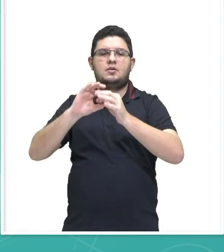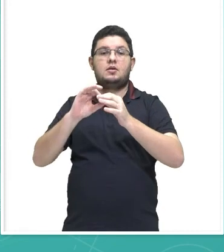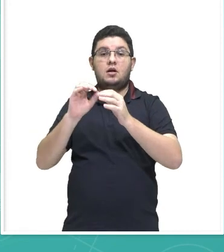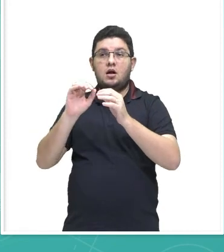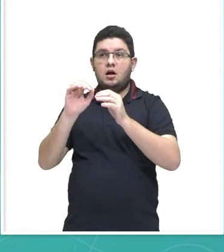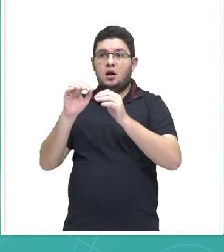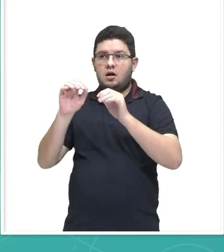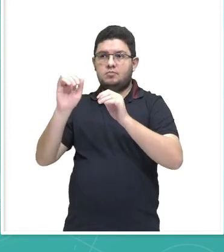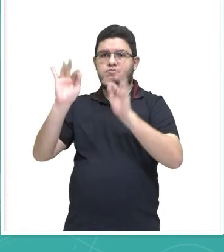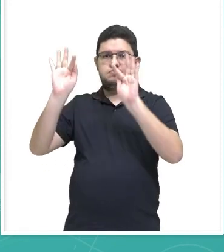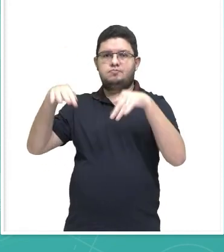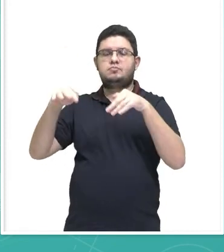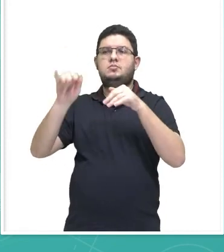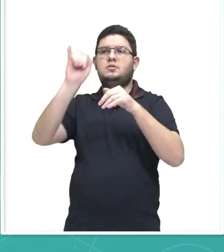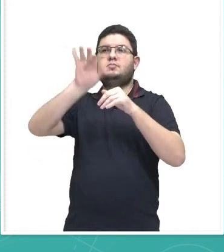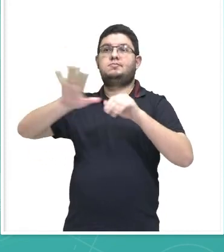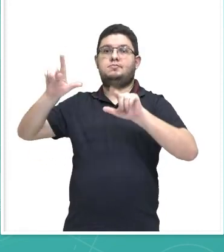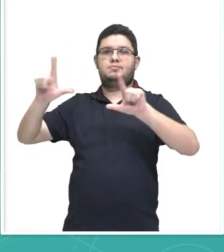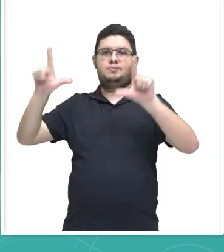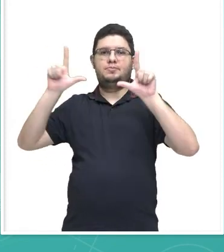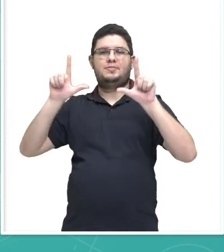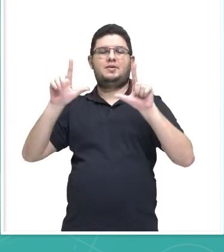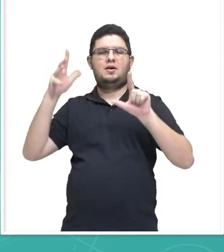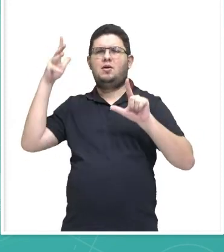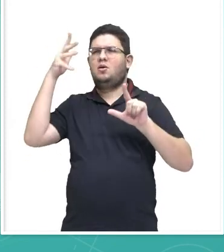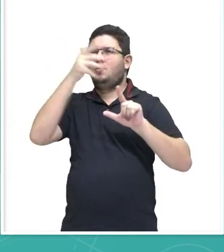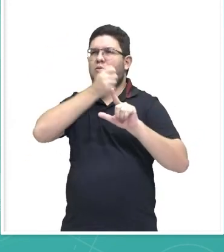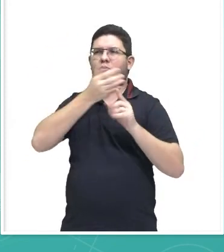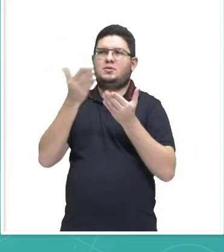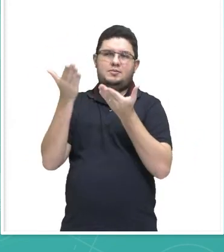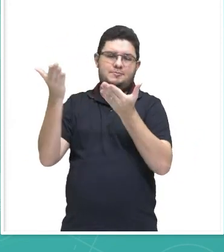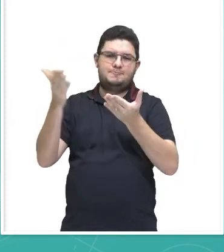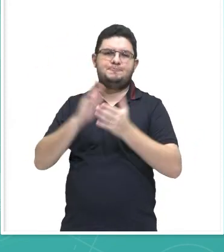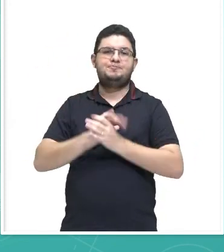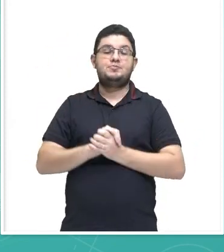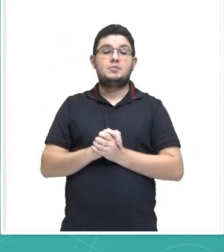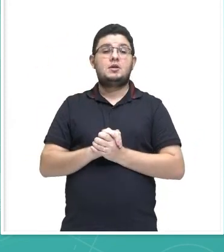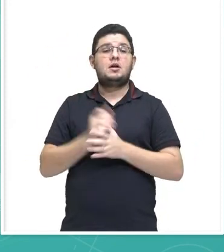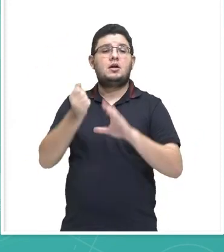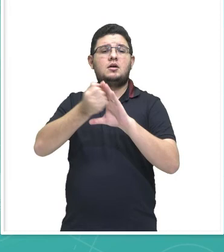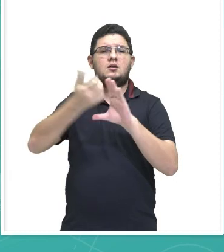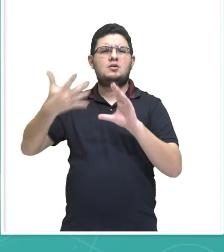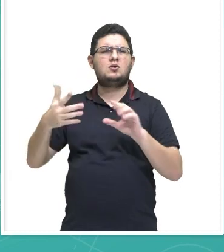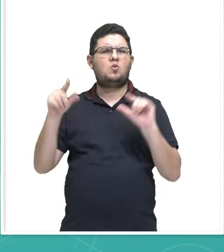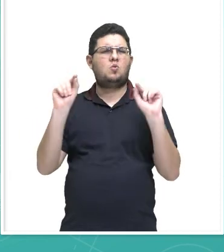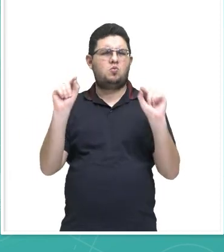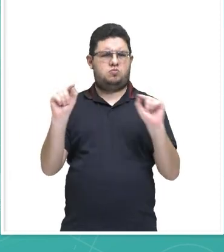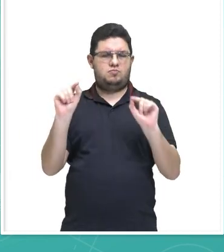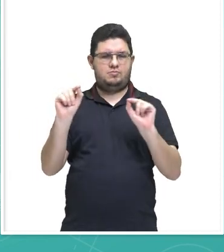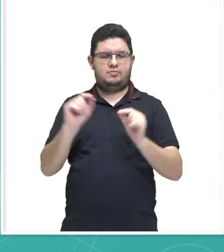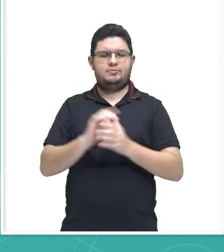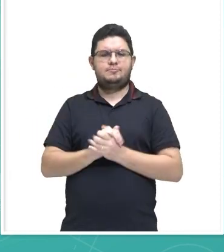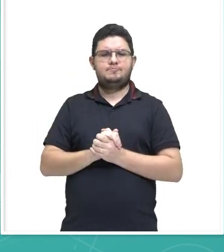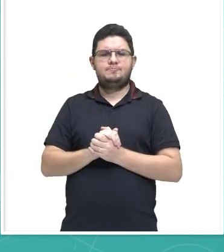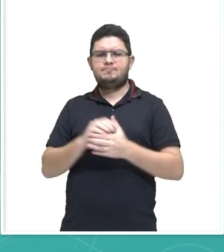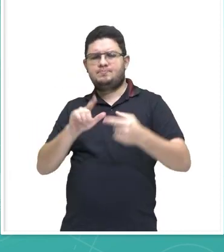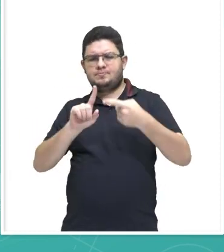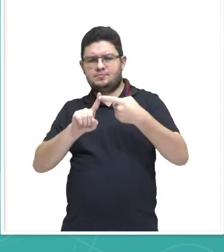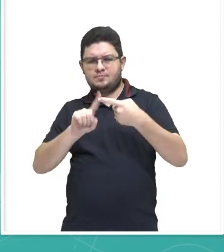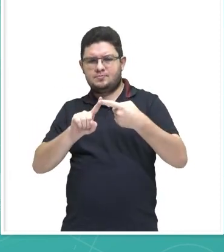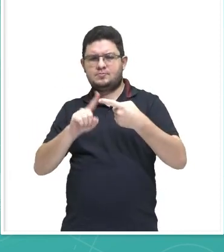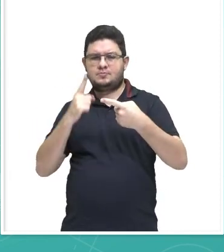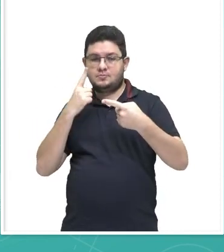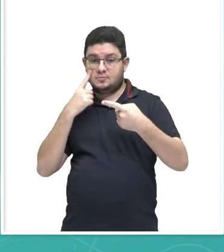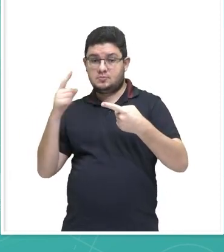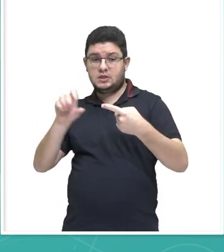podemos visualizar uma linda imagem. As características acima se referem ao jogo. Letra A, Sudoku. A gente